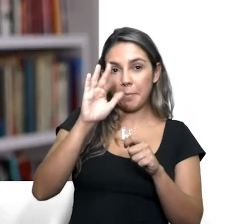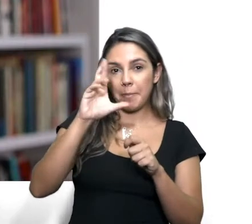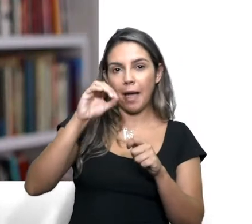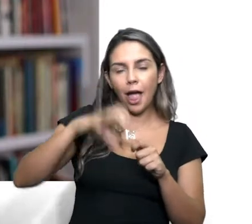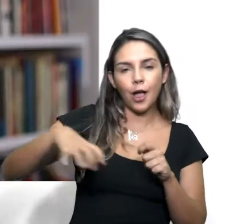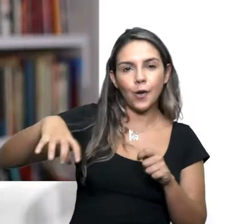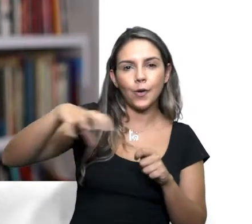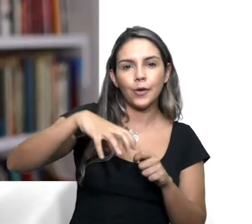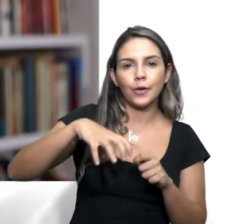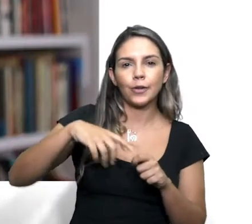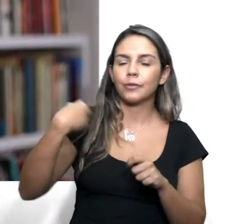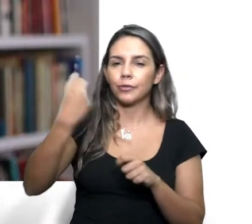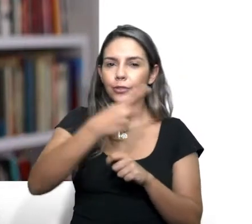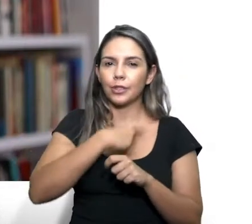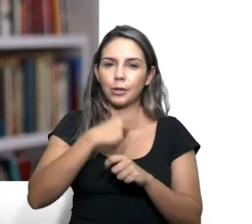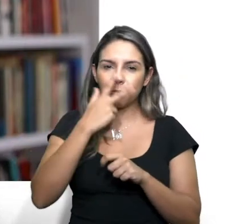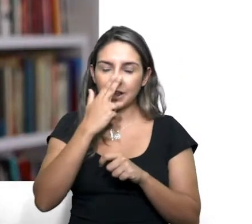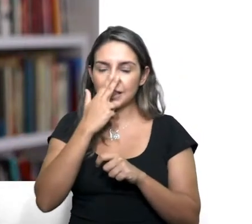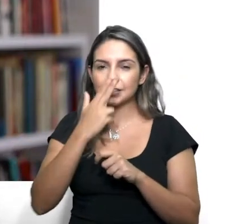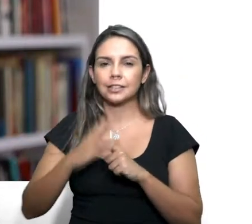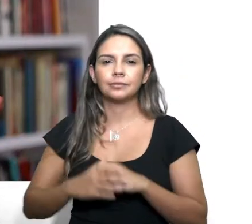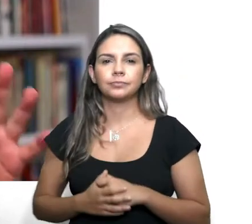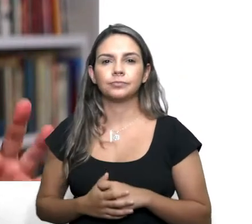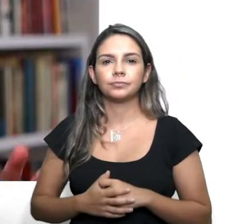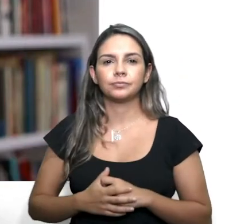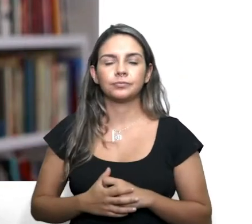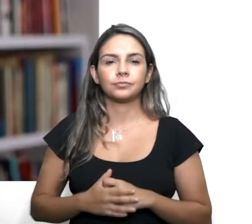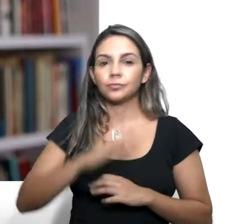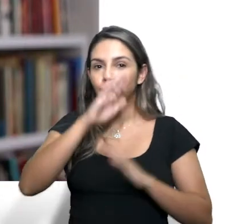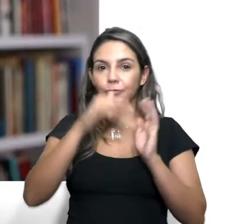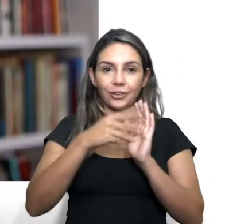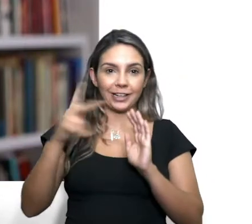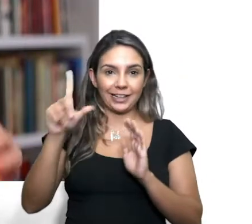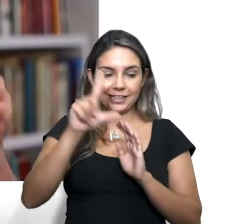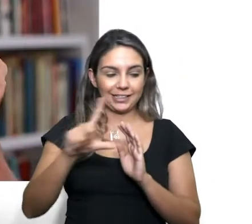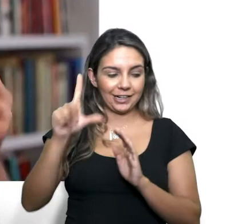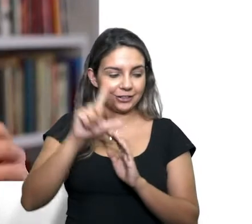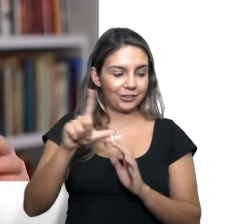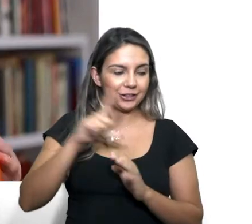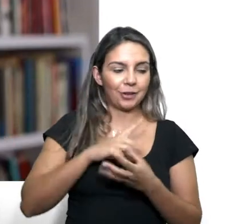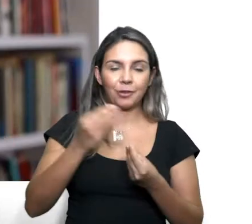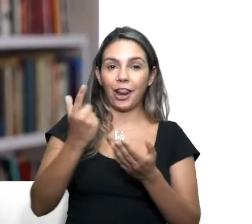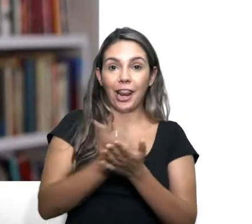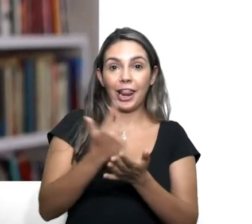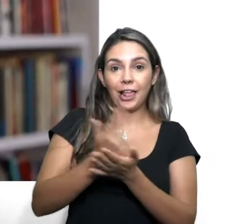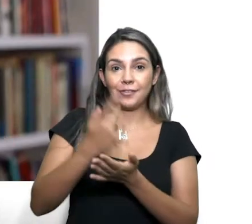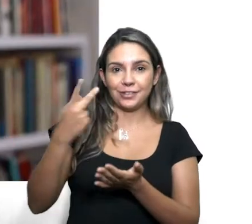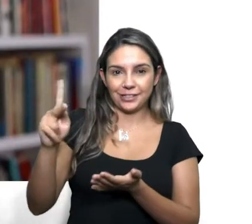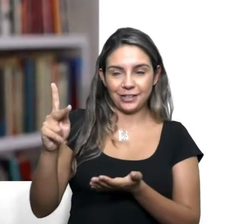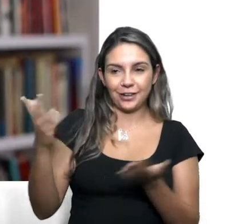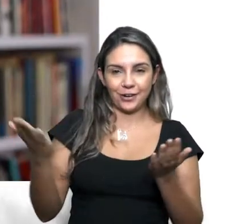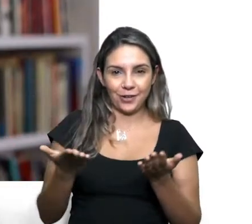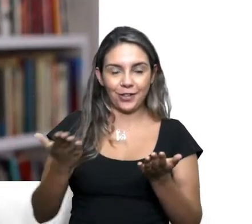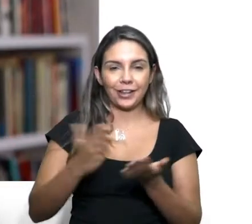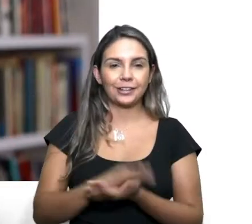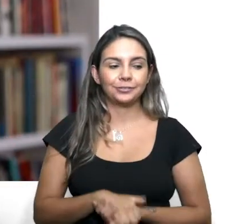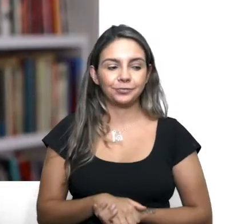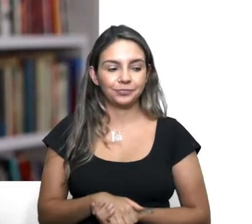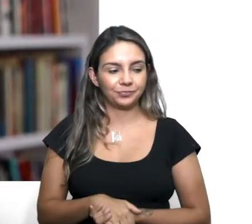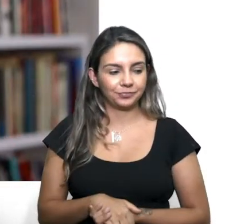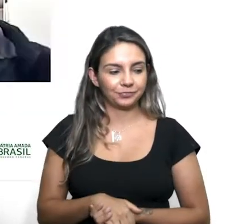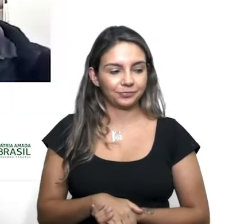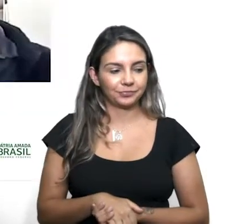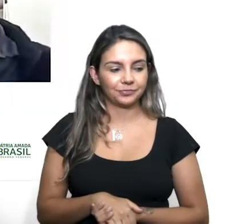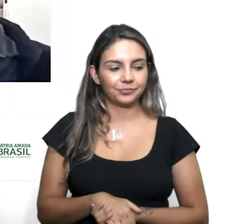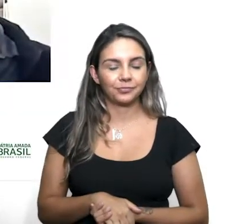bairro, mas me parece que em toda a sua literatura, né? Eu tô com um monte... Afonso mostra para a câmera diversos